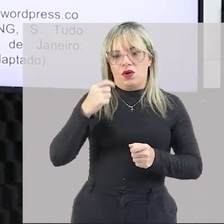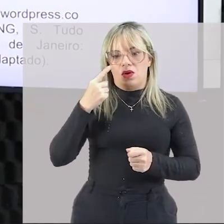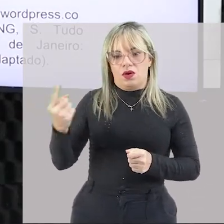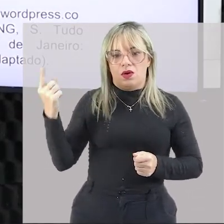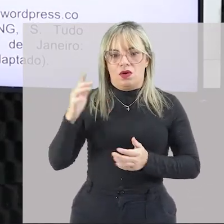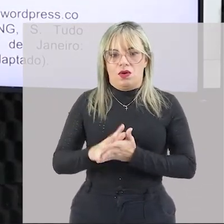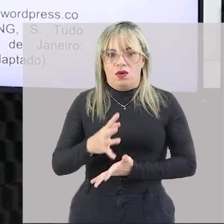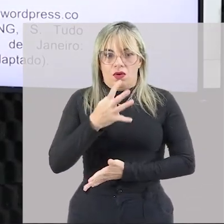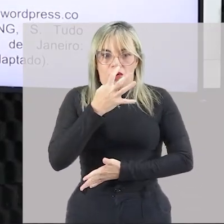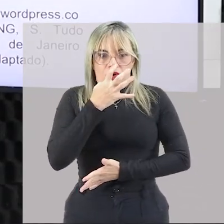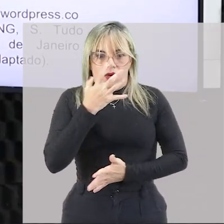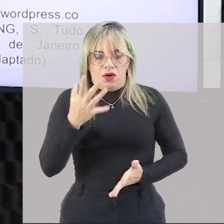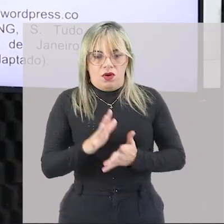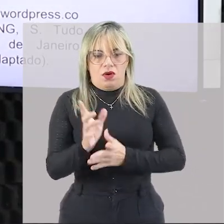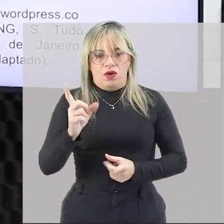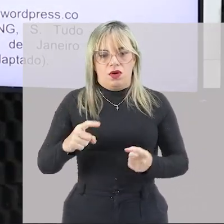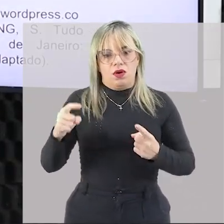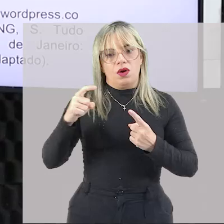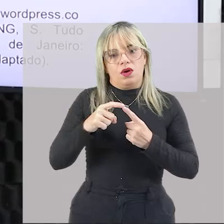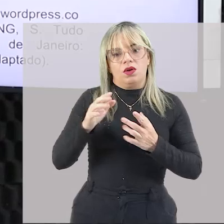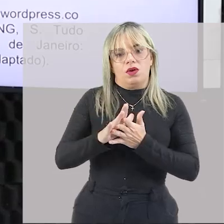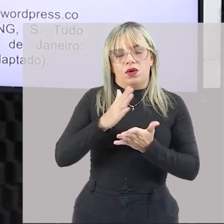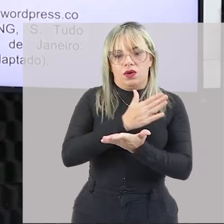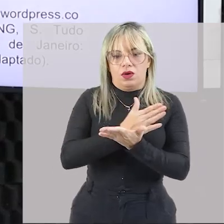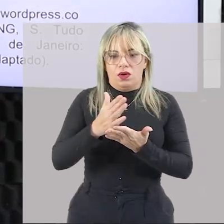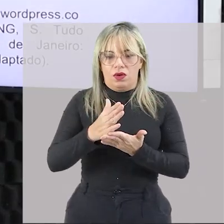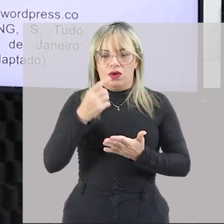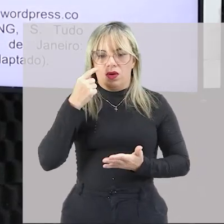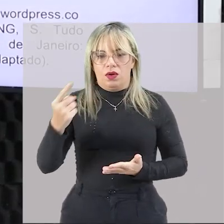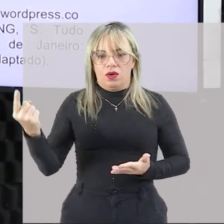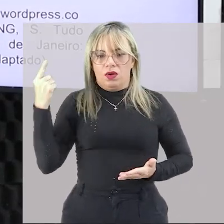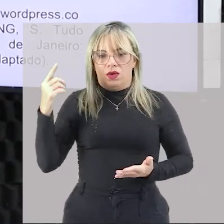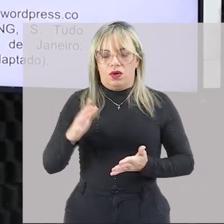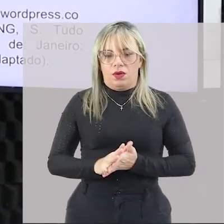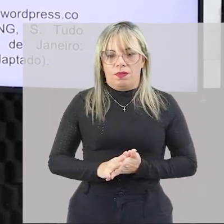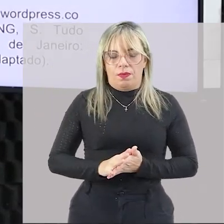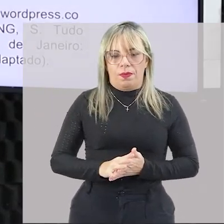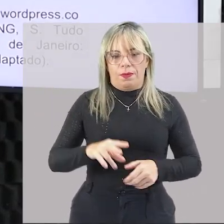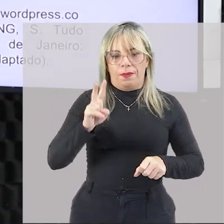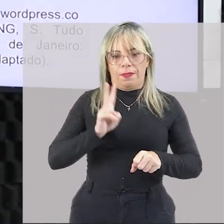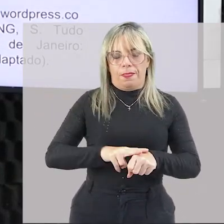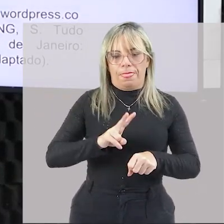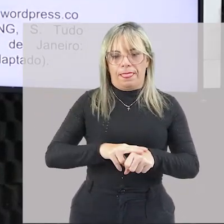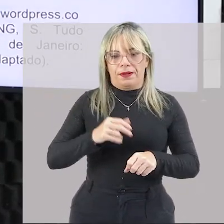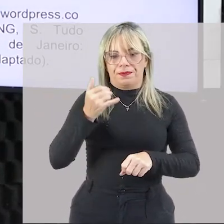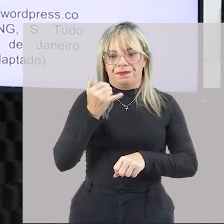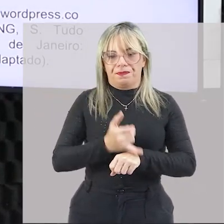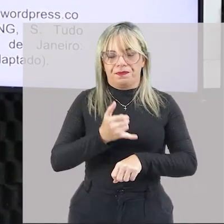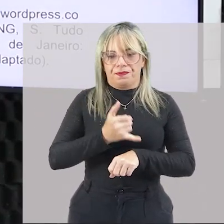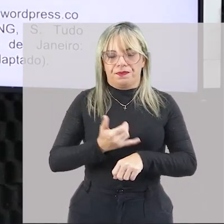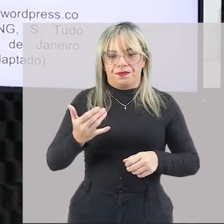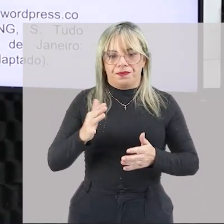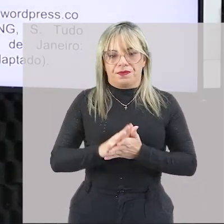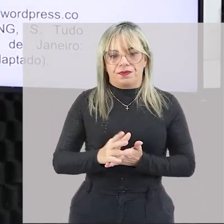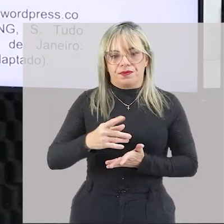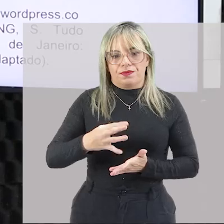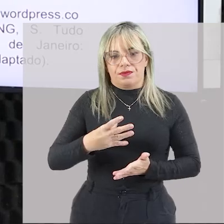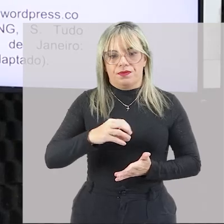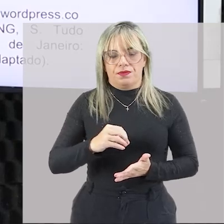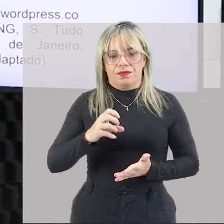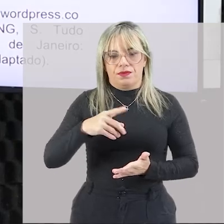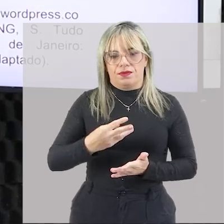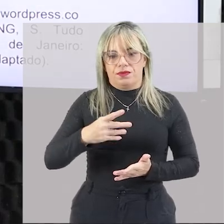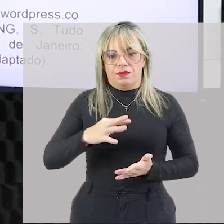chocou, esse era o objetivo já inicial. Vidro, aço pintado, silicone, acrílico, monofilamento, aço